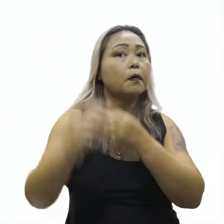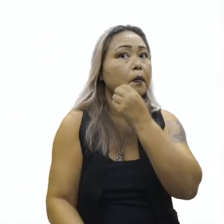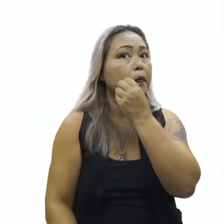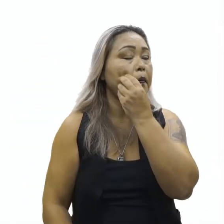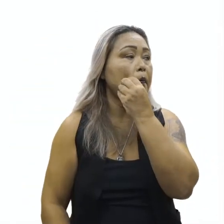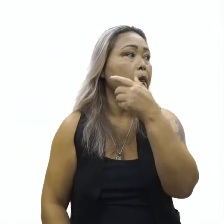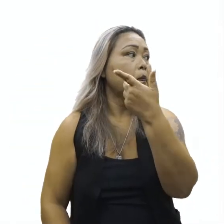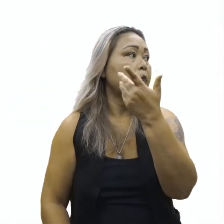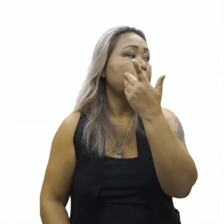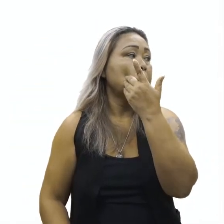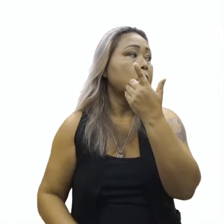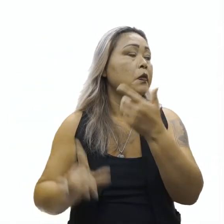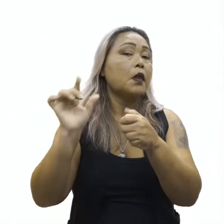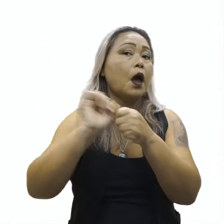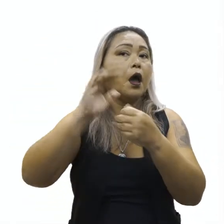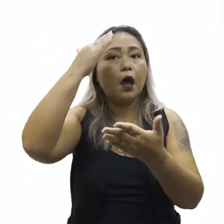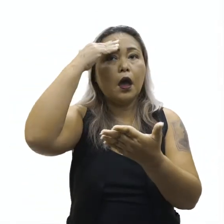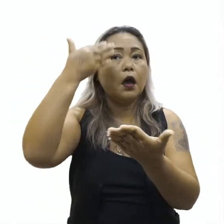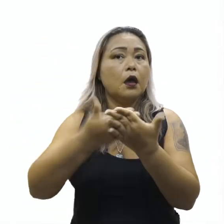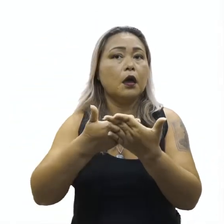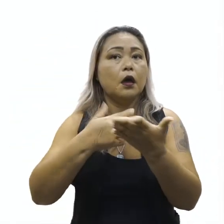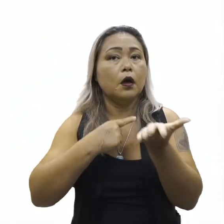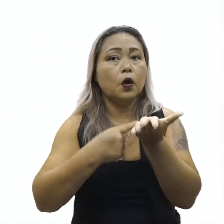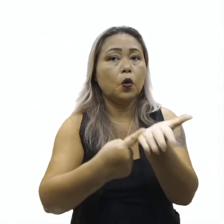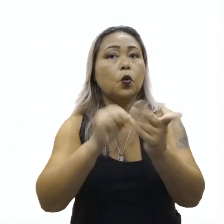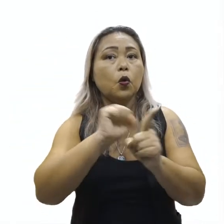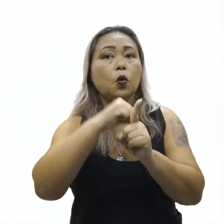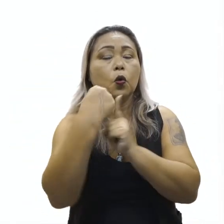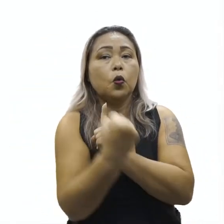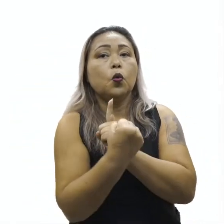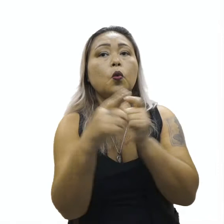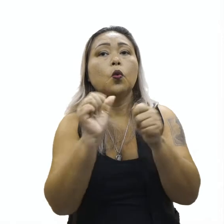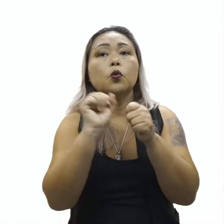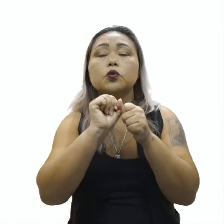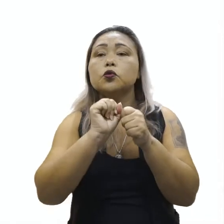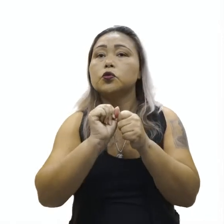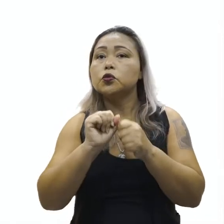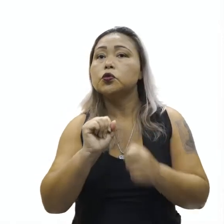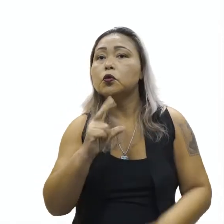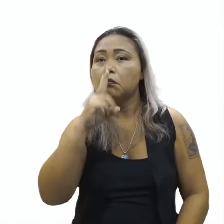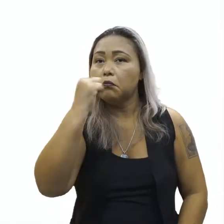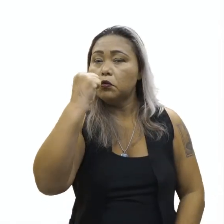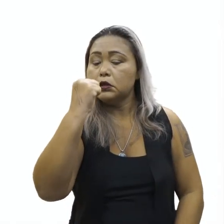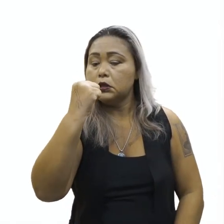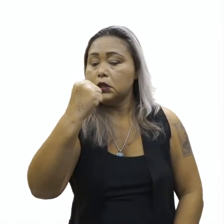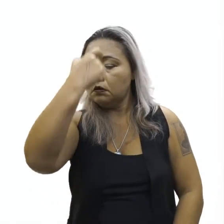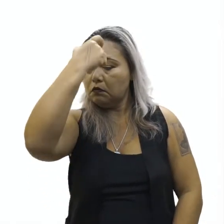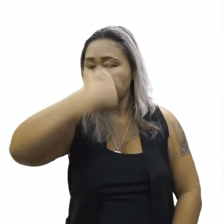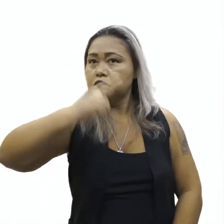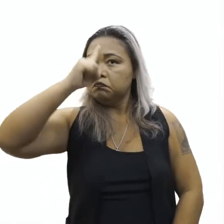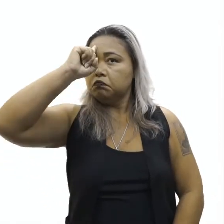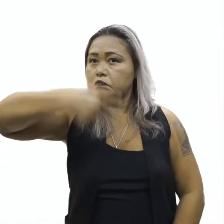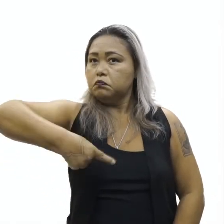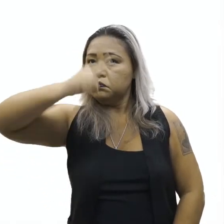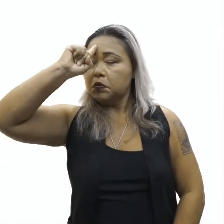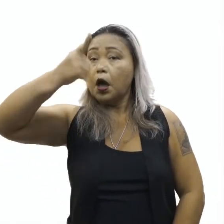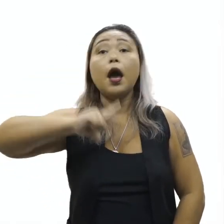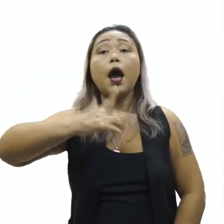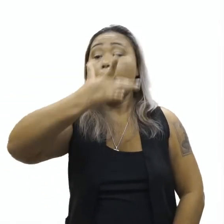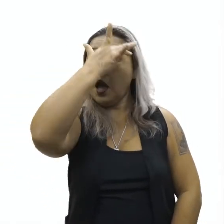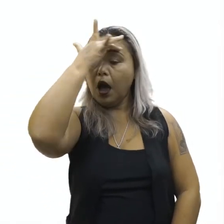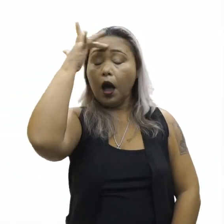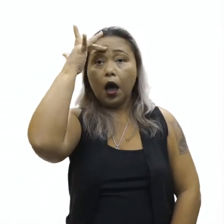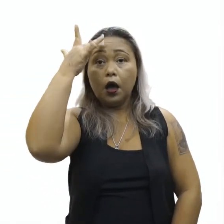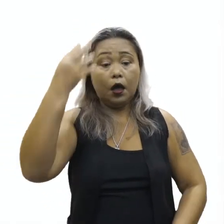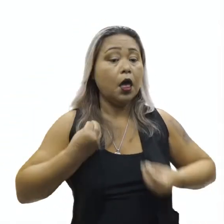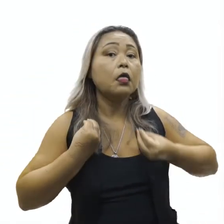ele defendia o contrato social a partir de um poder absoluto, né? Em que as pessoas deviam dar o